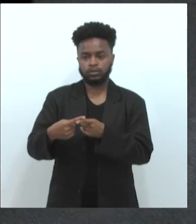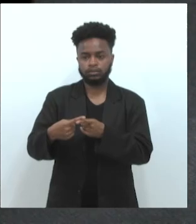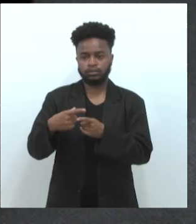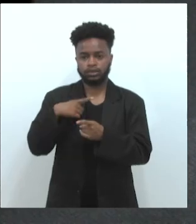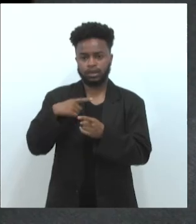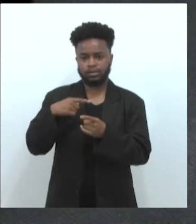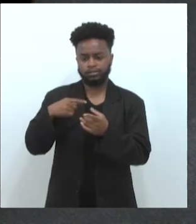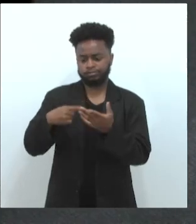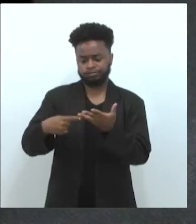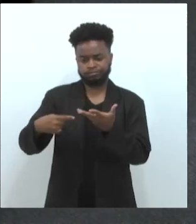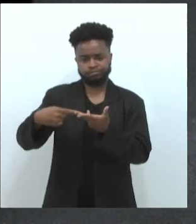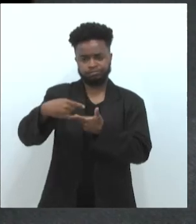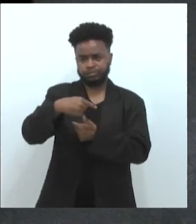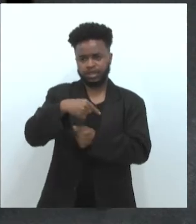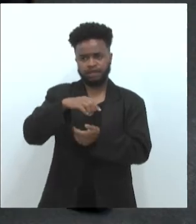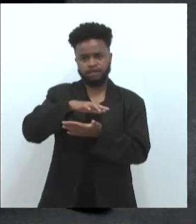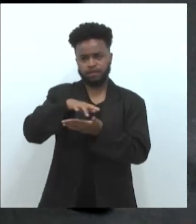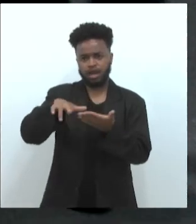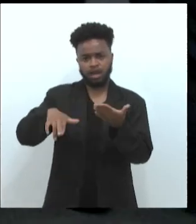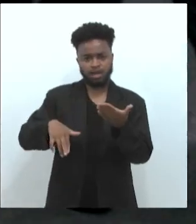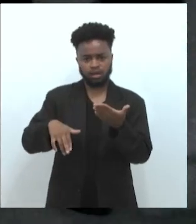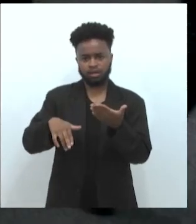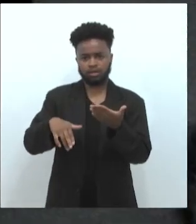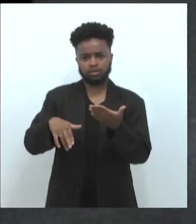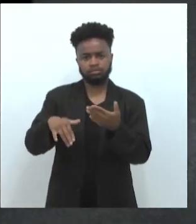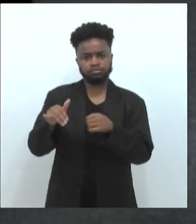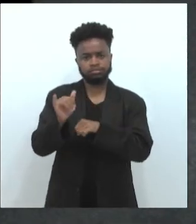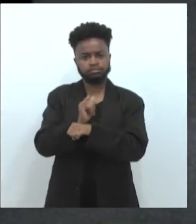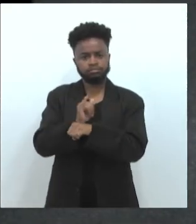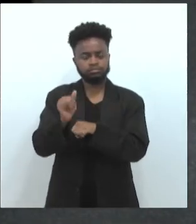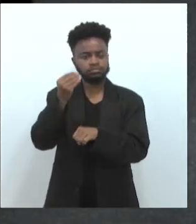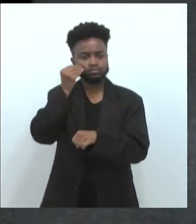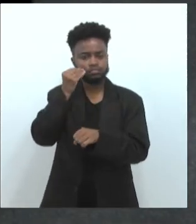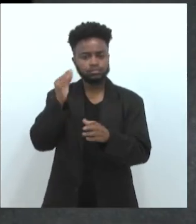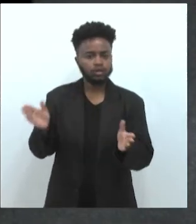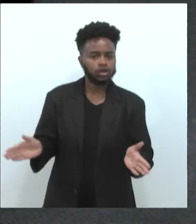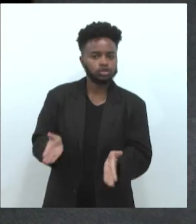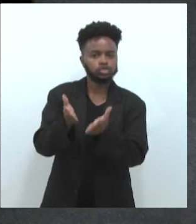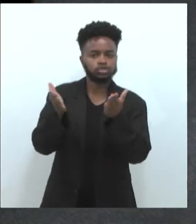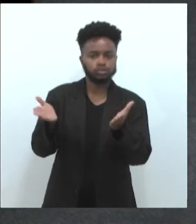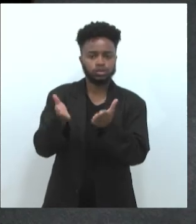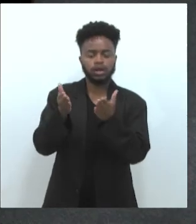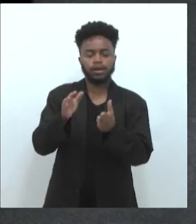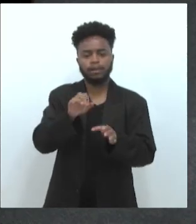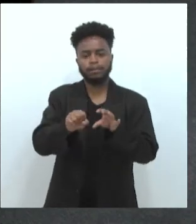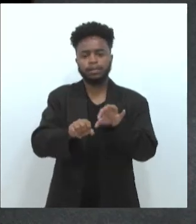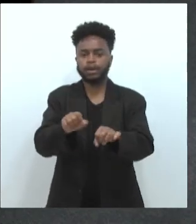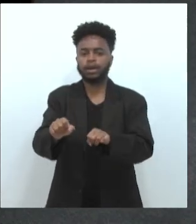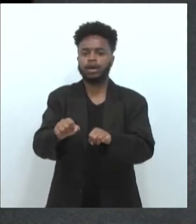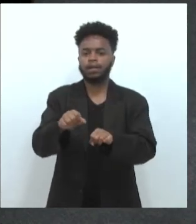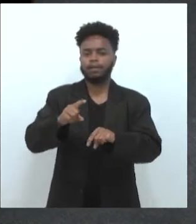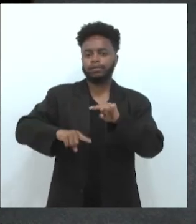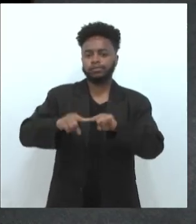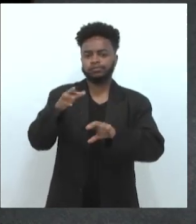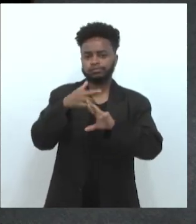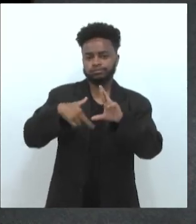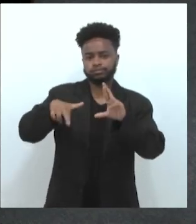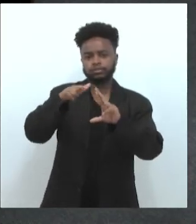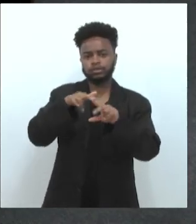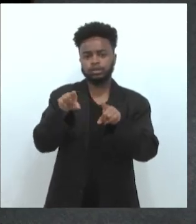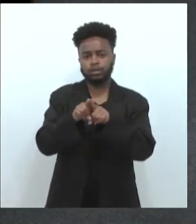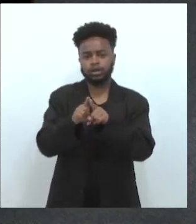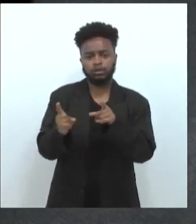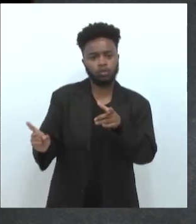vários mecanismos para estimular a coleta seletiva, a inclusão socioprodutiva dos